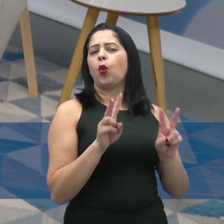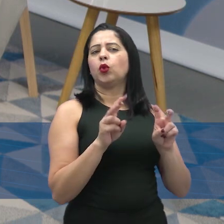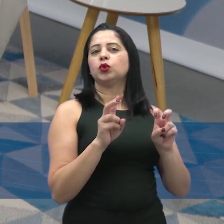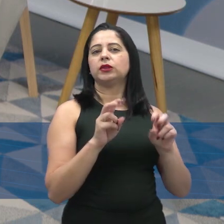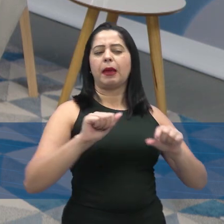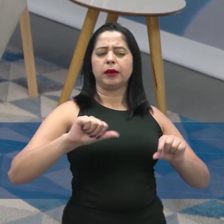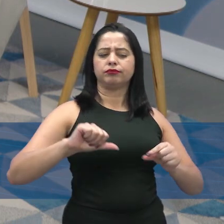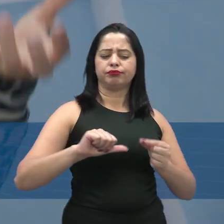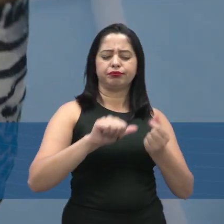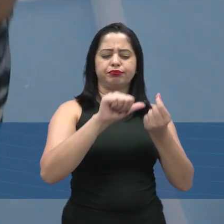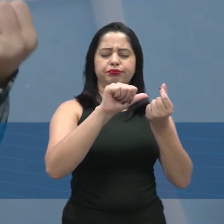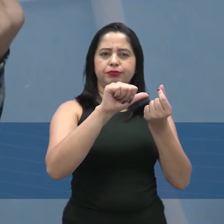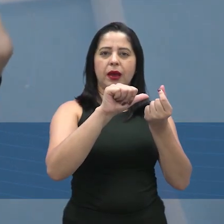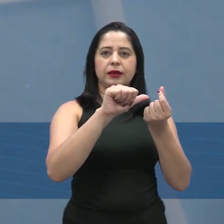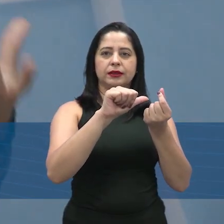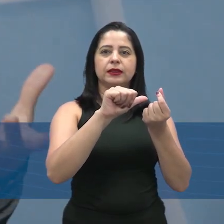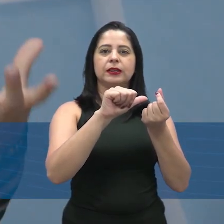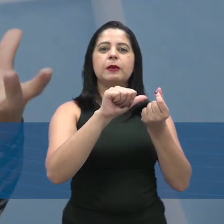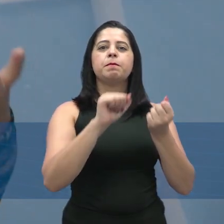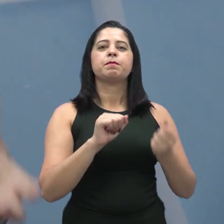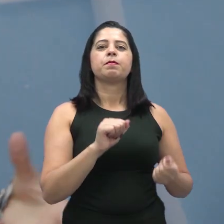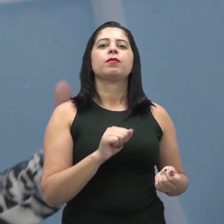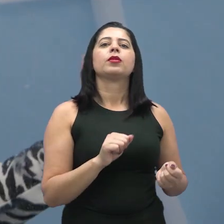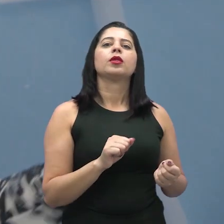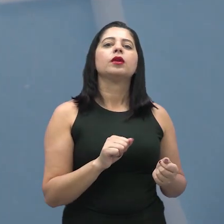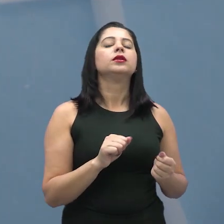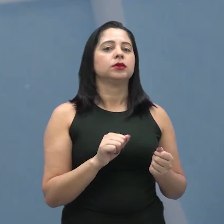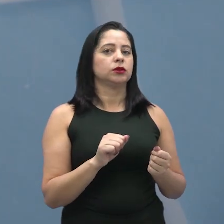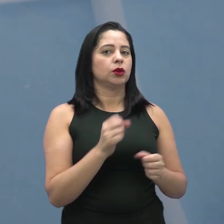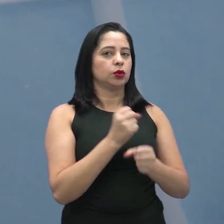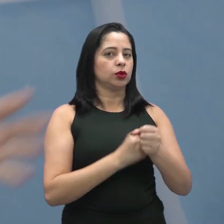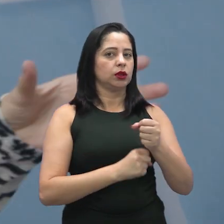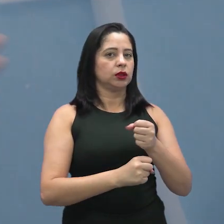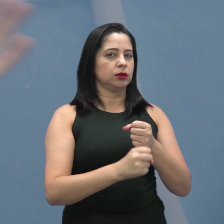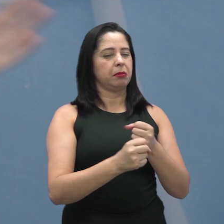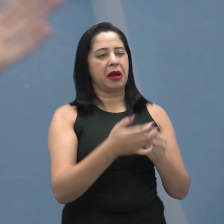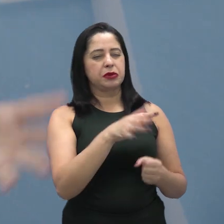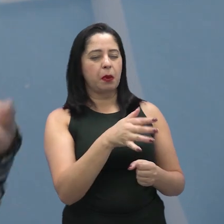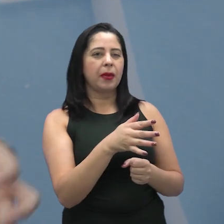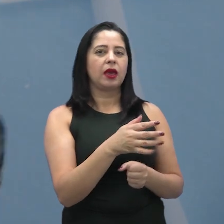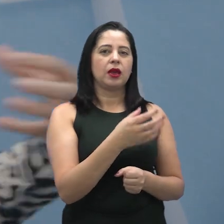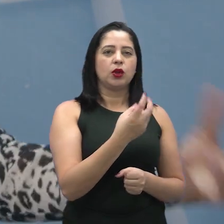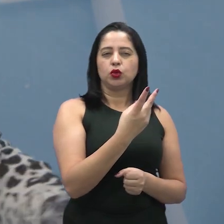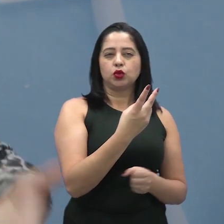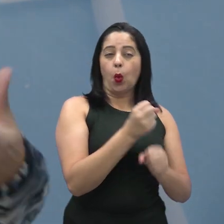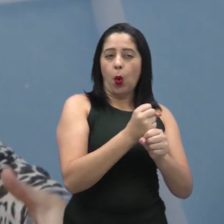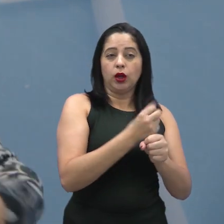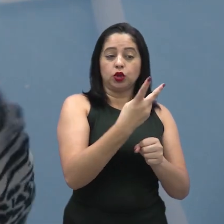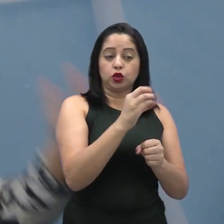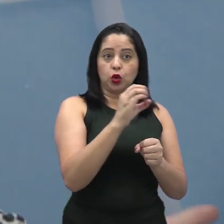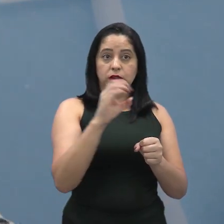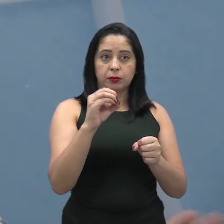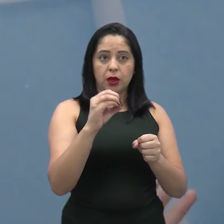né, como a gente falava antes de começar o programa, nos anos meados dos anos 2000, a classe média